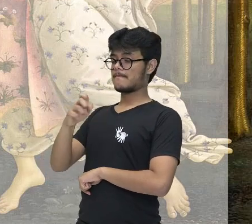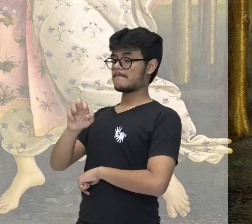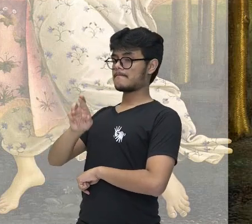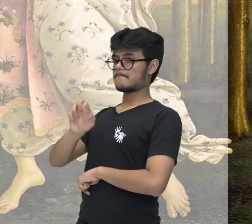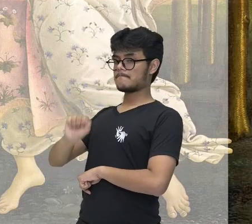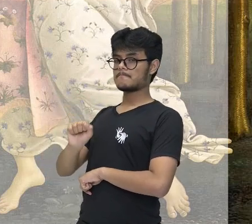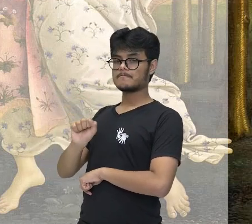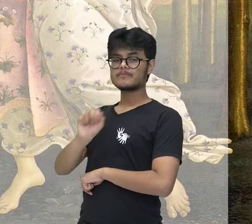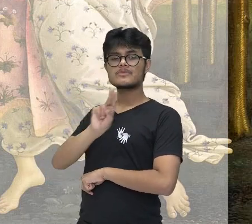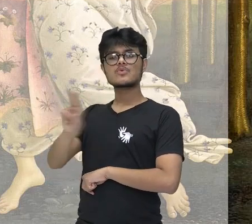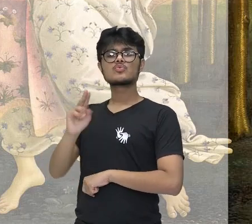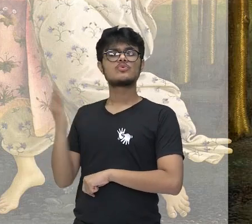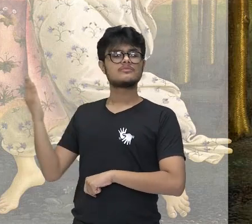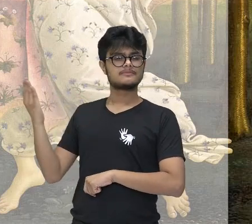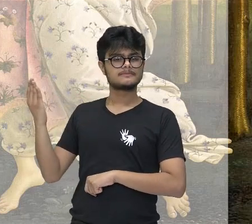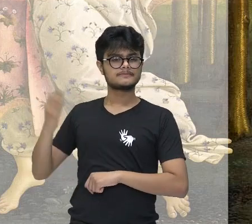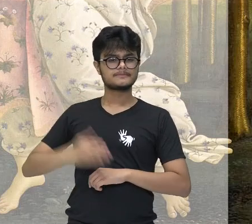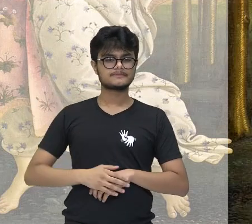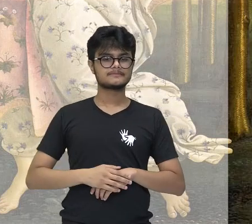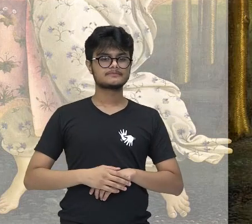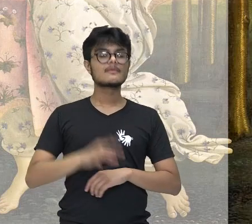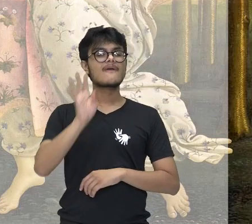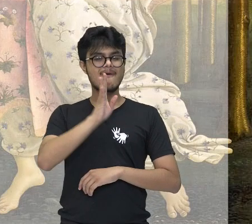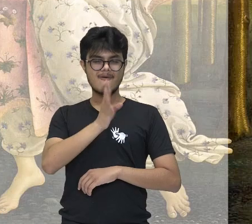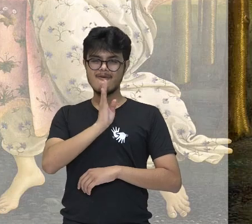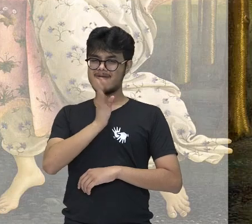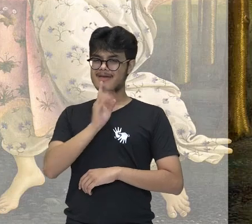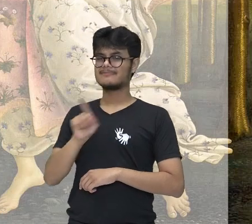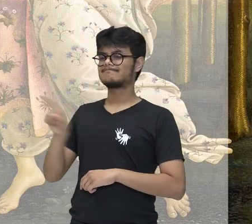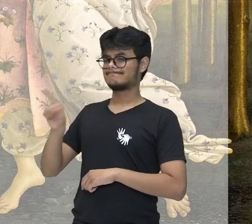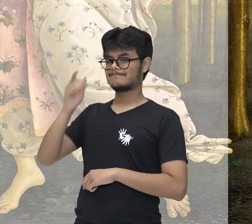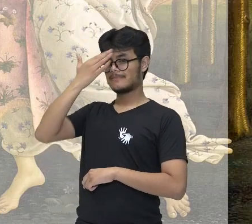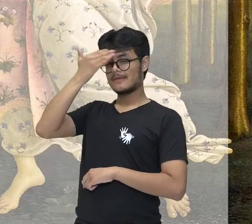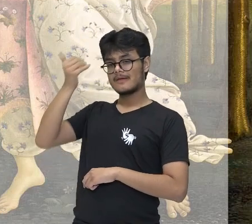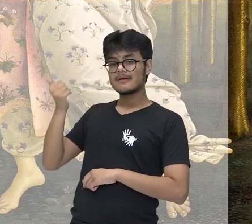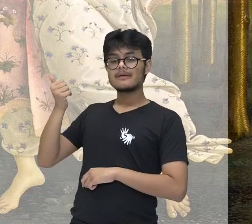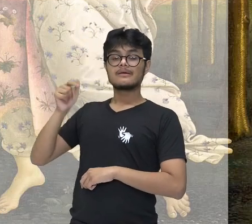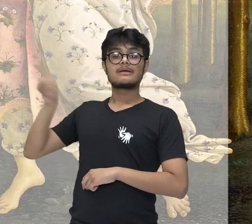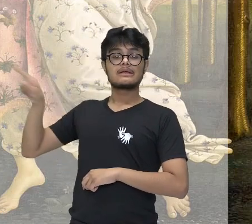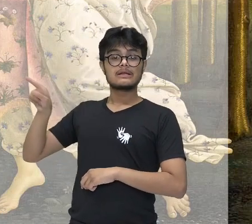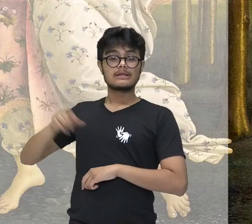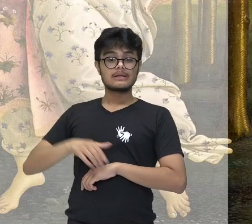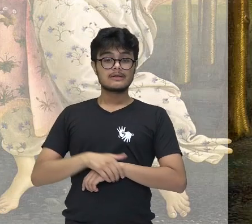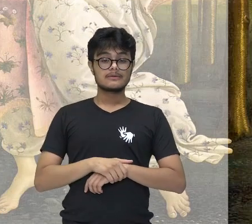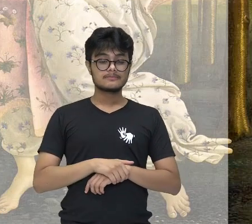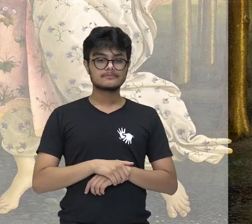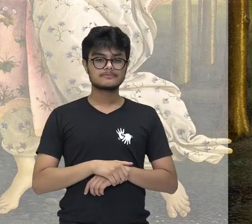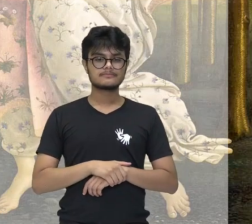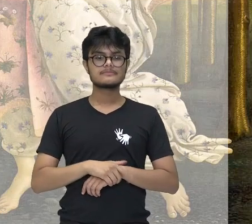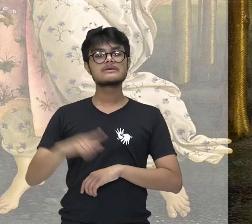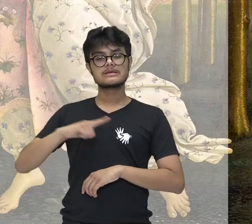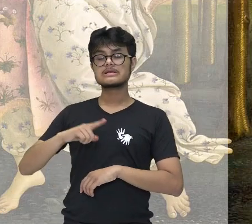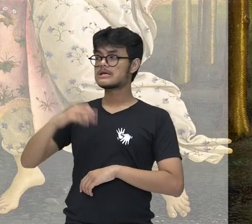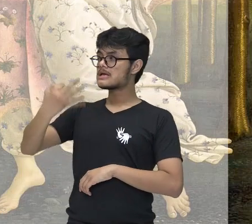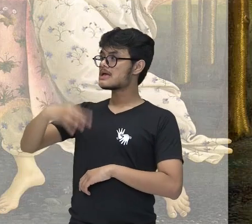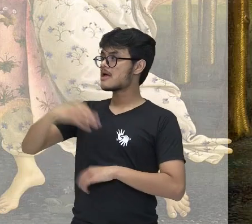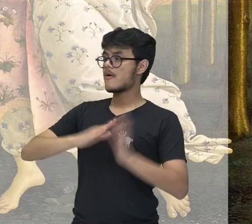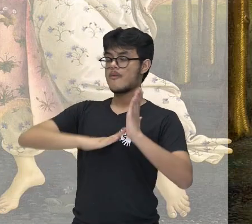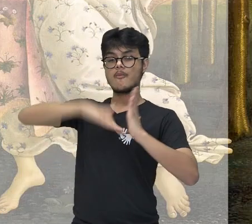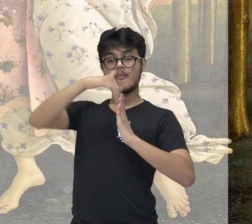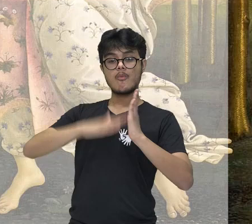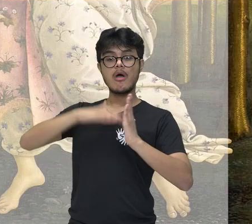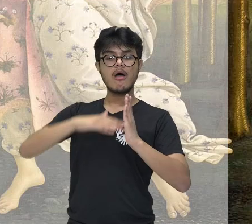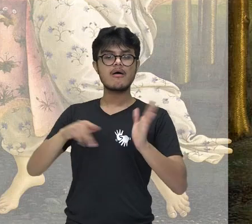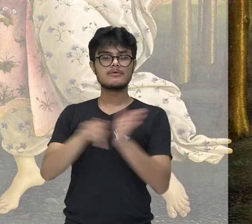já viram, ela é muito famosa, chamada Nascimento de Vênus, que é uma pintura que foi produzida